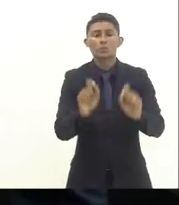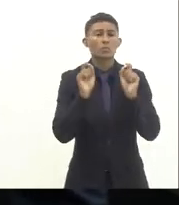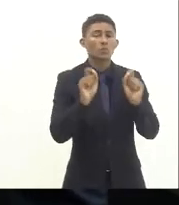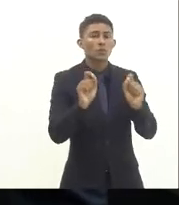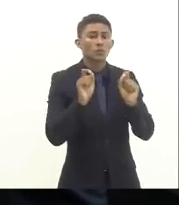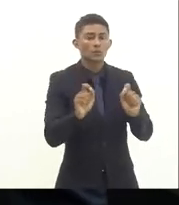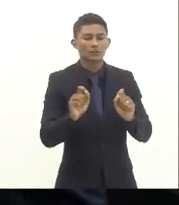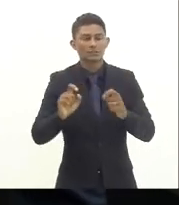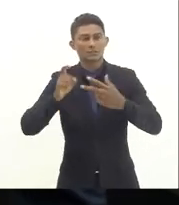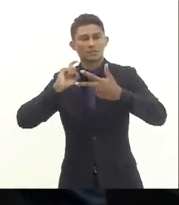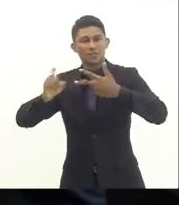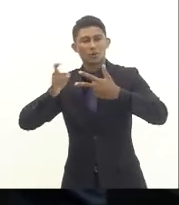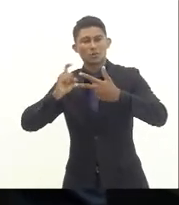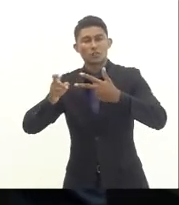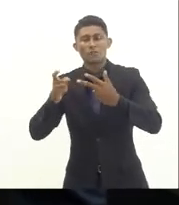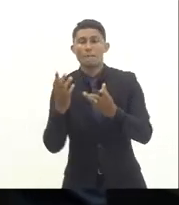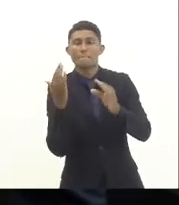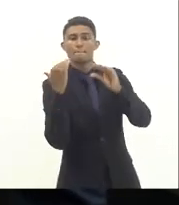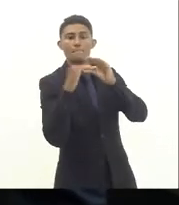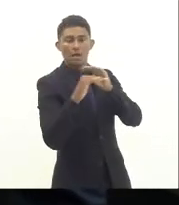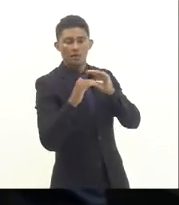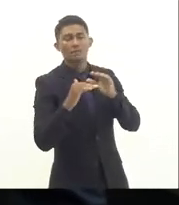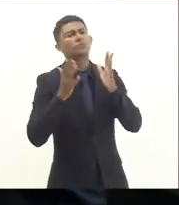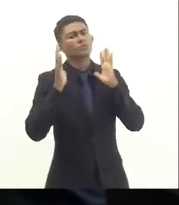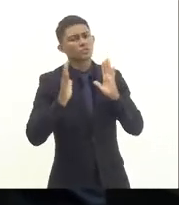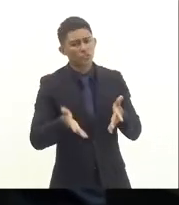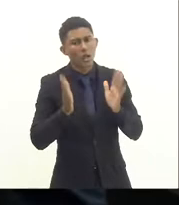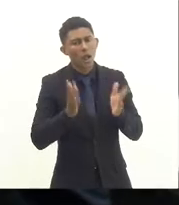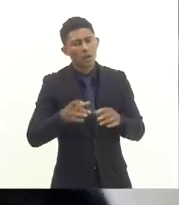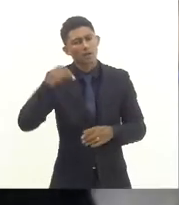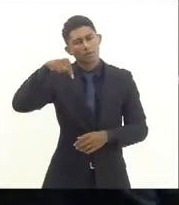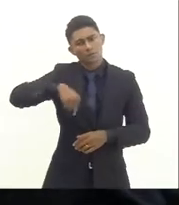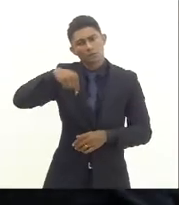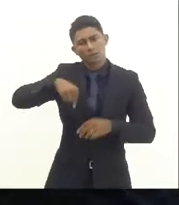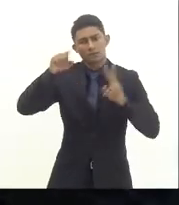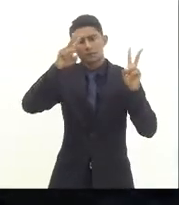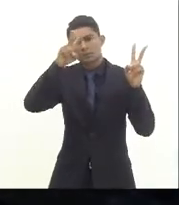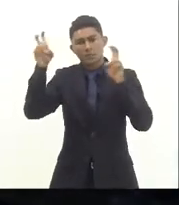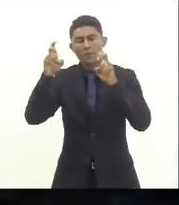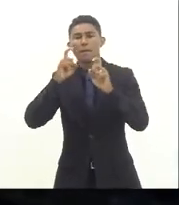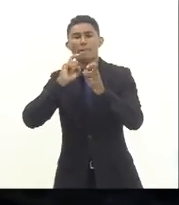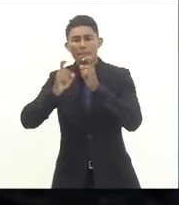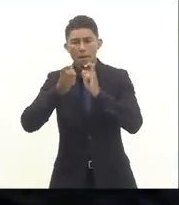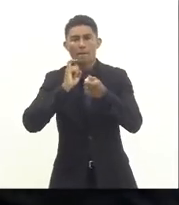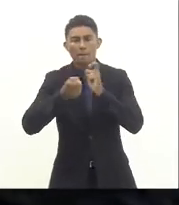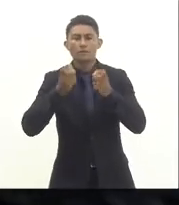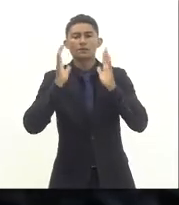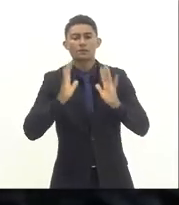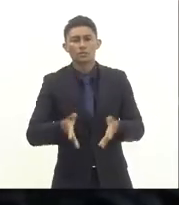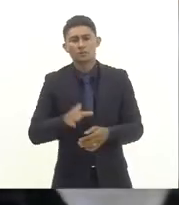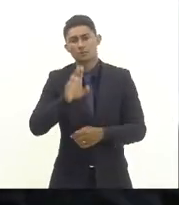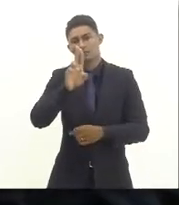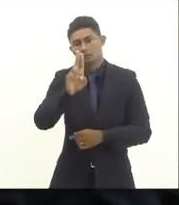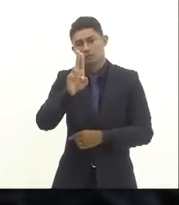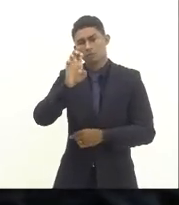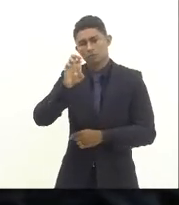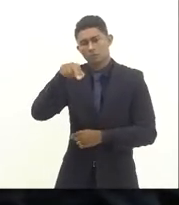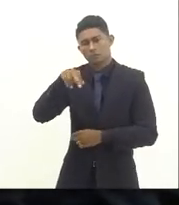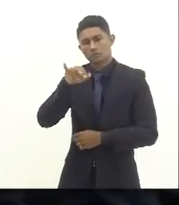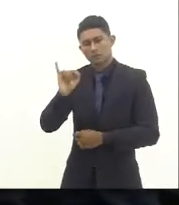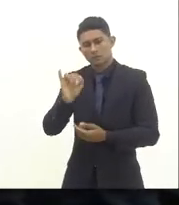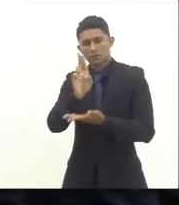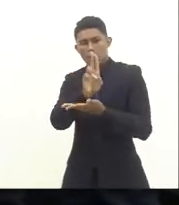da mensagem do executivo o tema já foi debatido no âmbito Universitário da UENF o